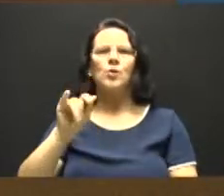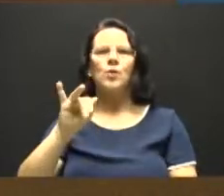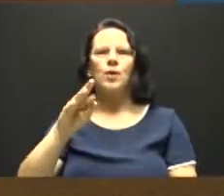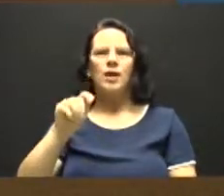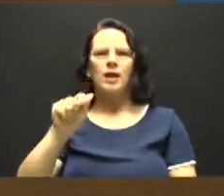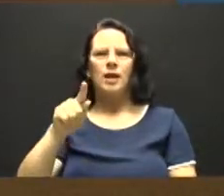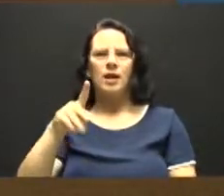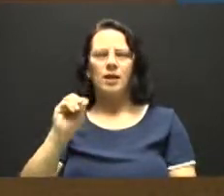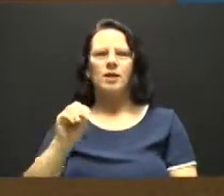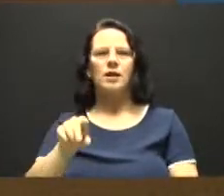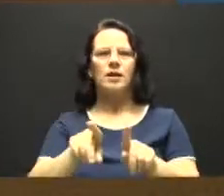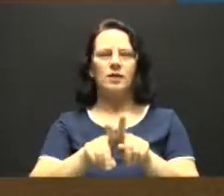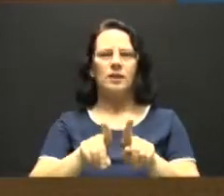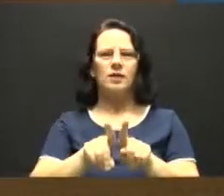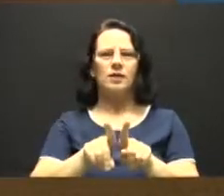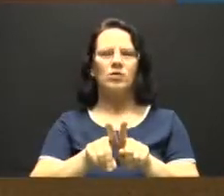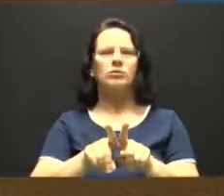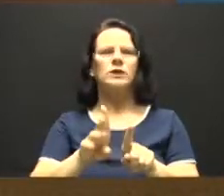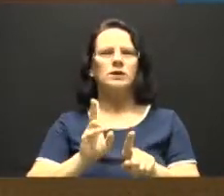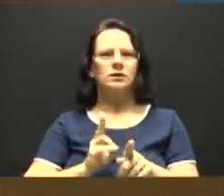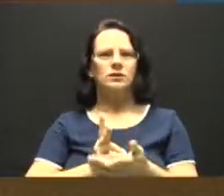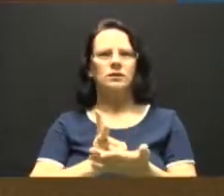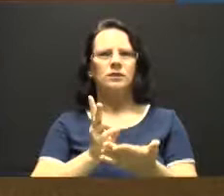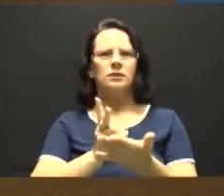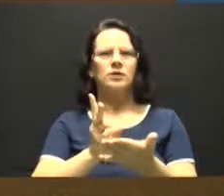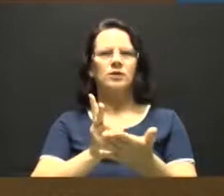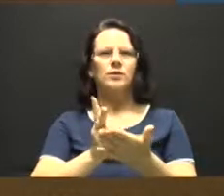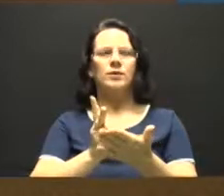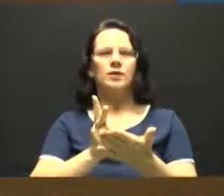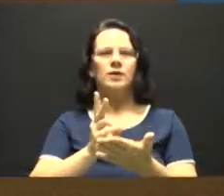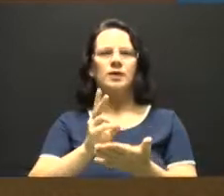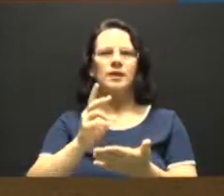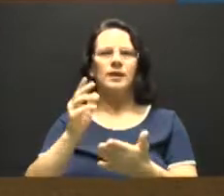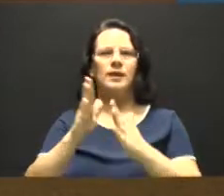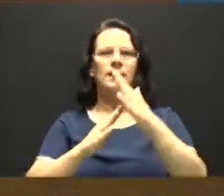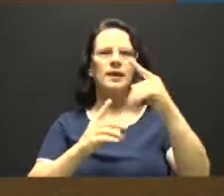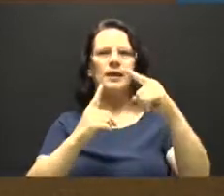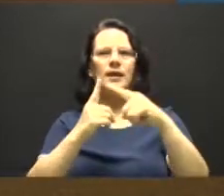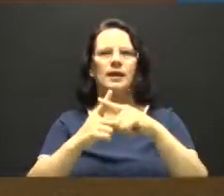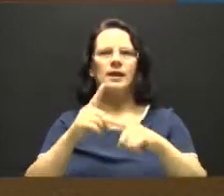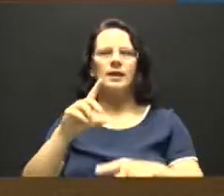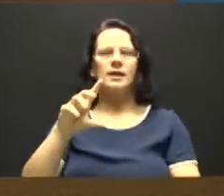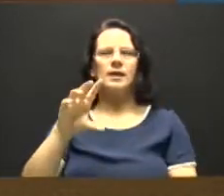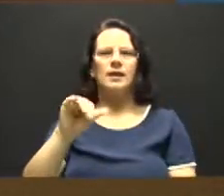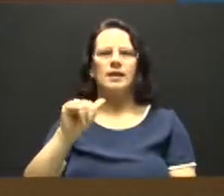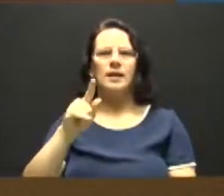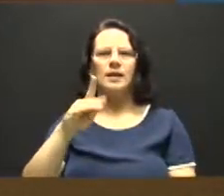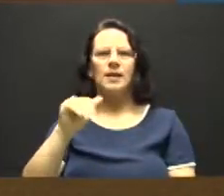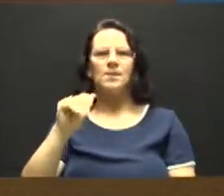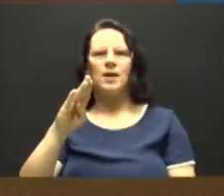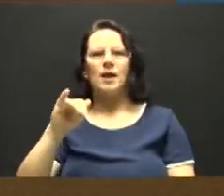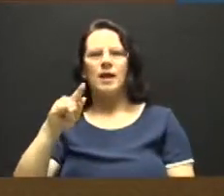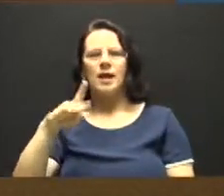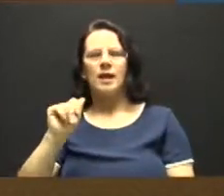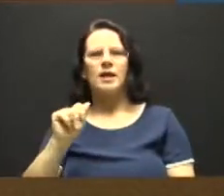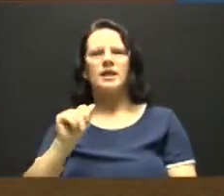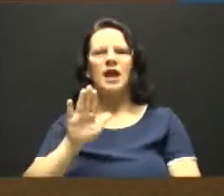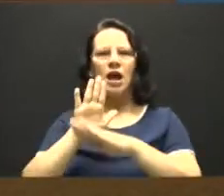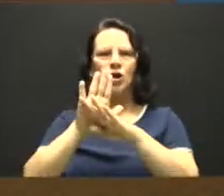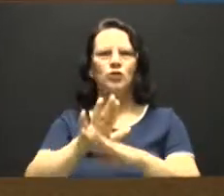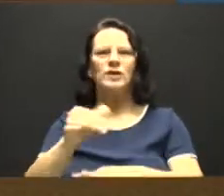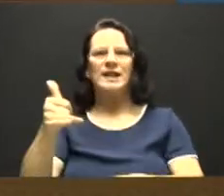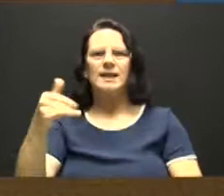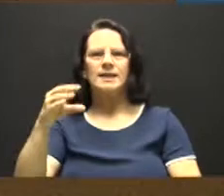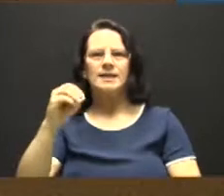é presidente e responsável pelo laboratório santa bakhita e atende 100 crianças por semana e proporciona atividades